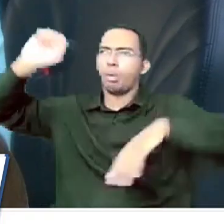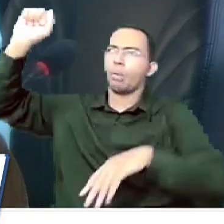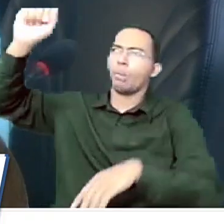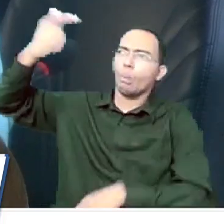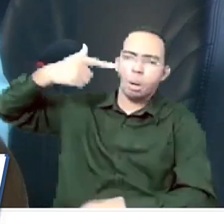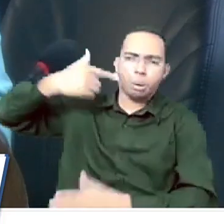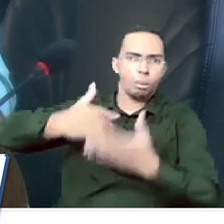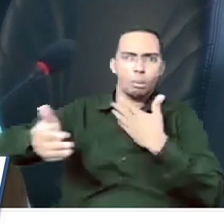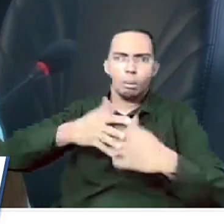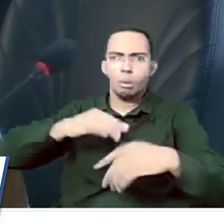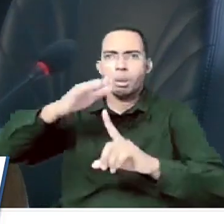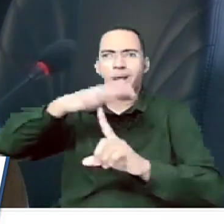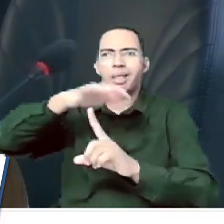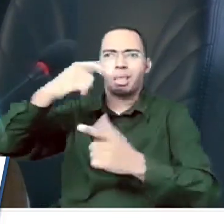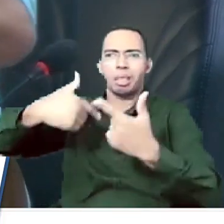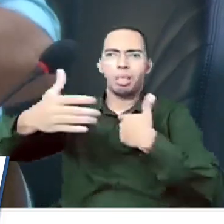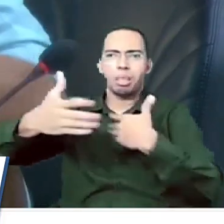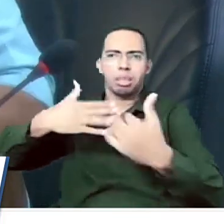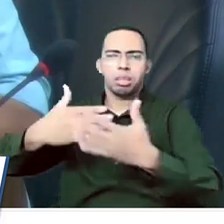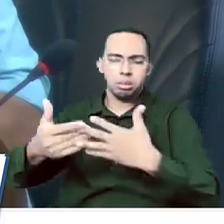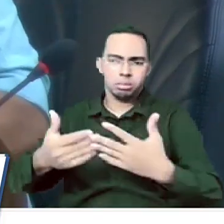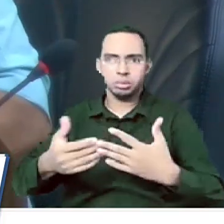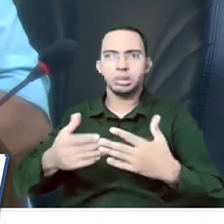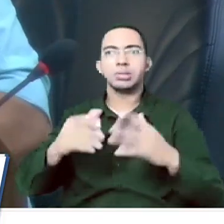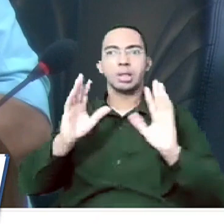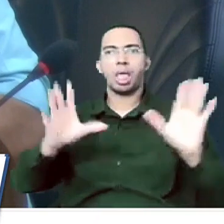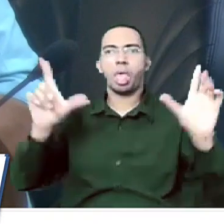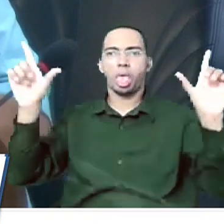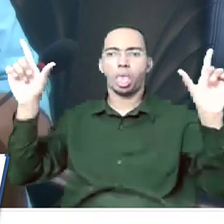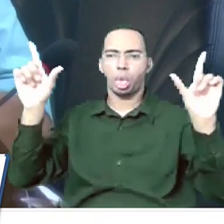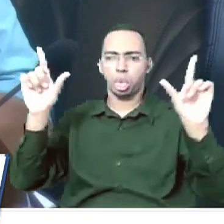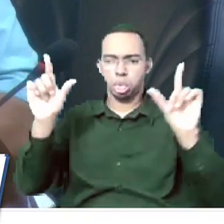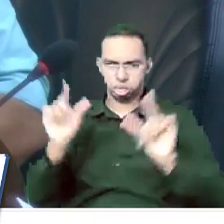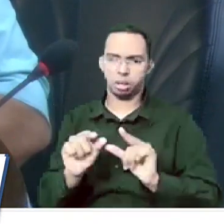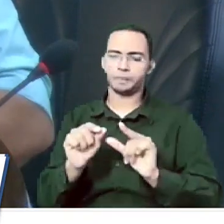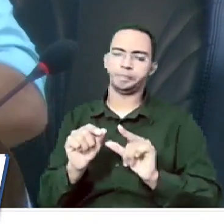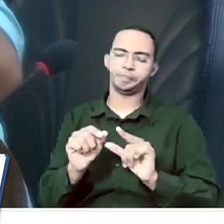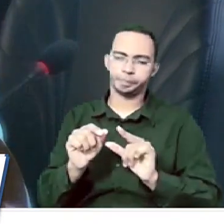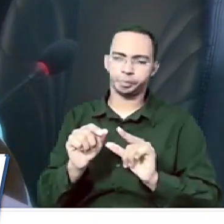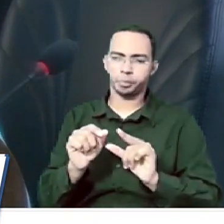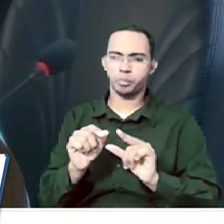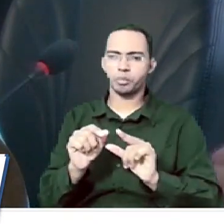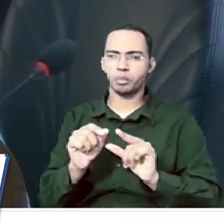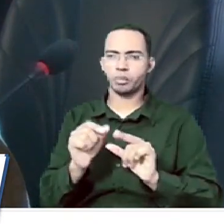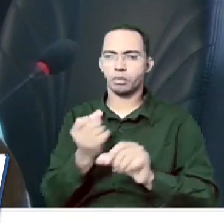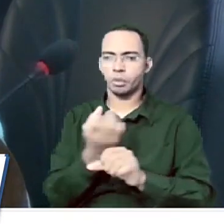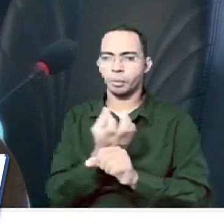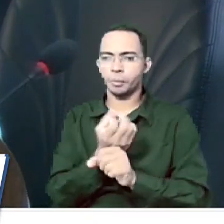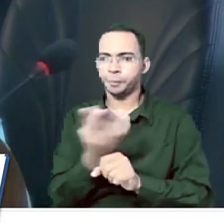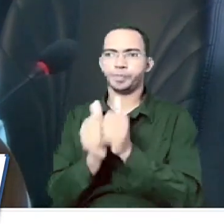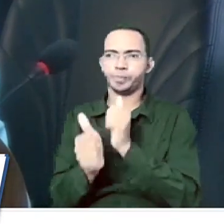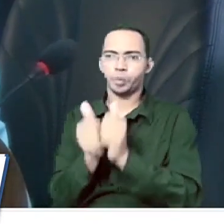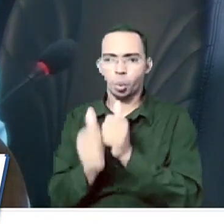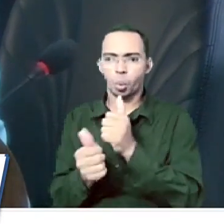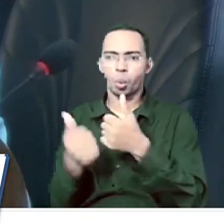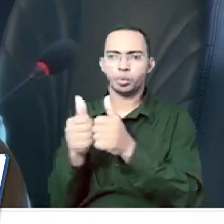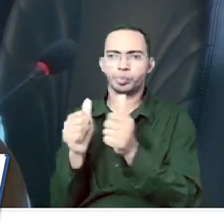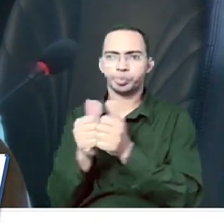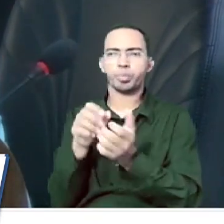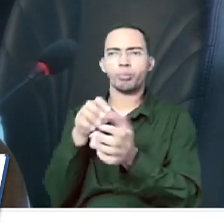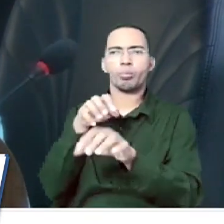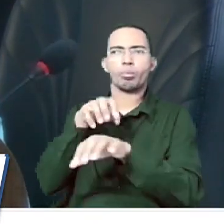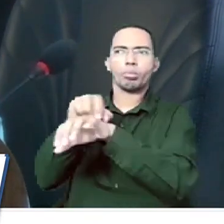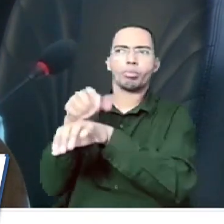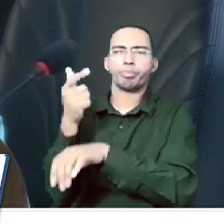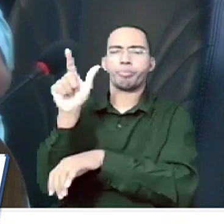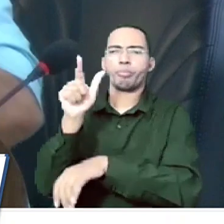de intempéries. Houve uma redução da quantidade de ônibus. Alunos que vão estudar na Cruzeiro do Sul,